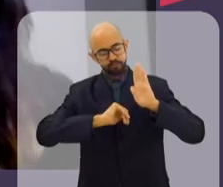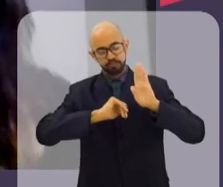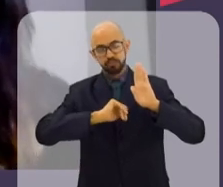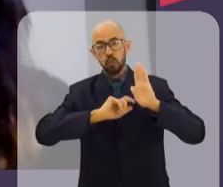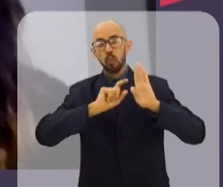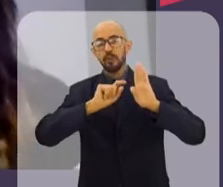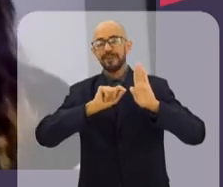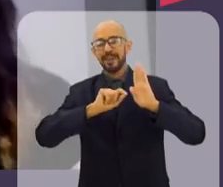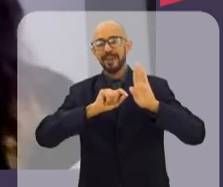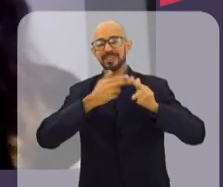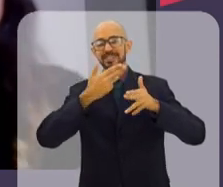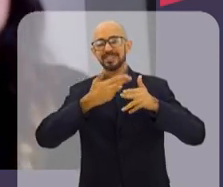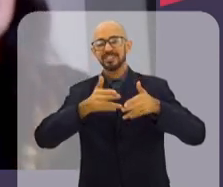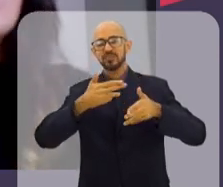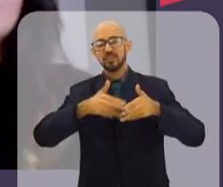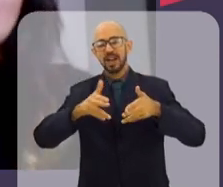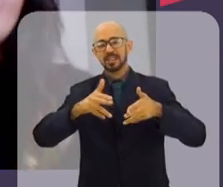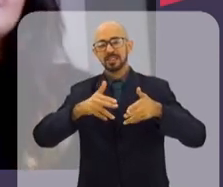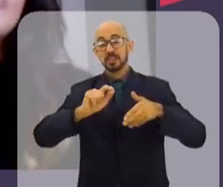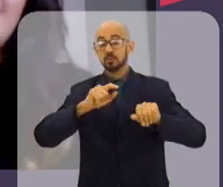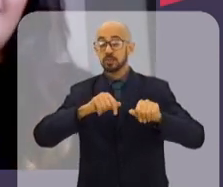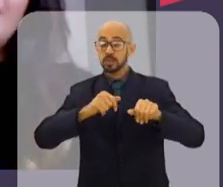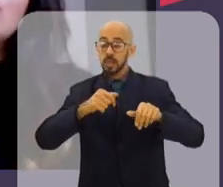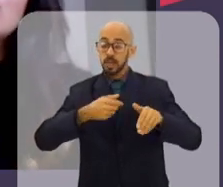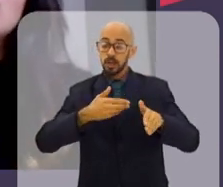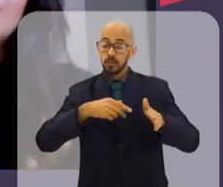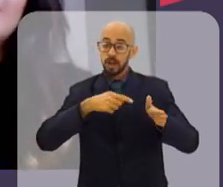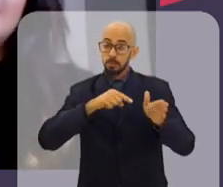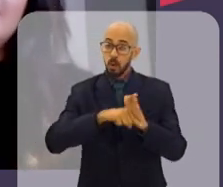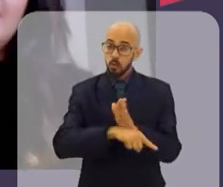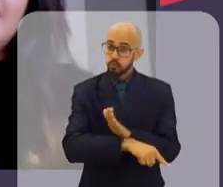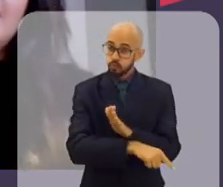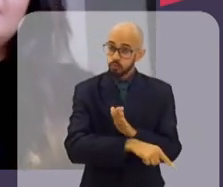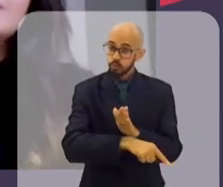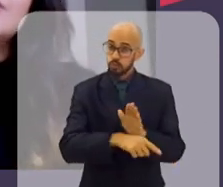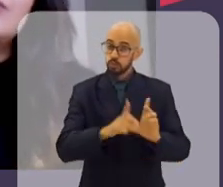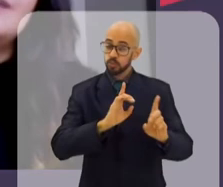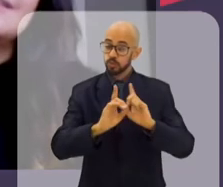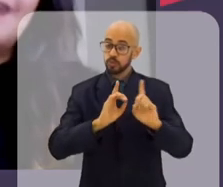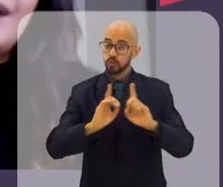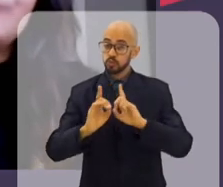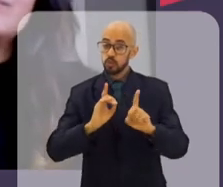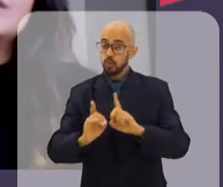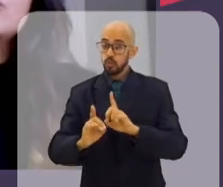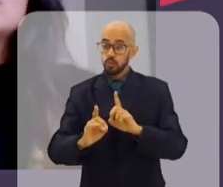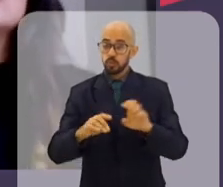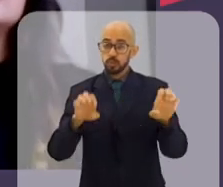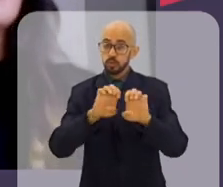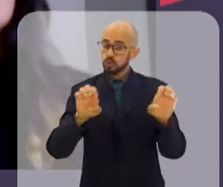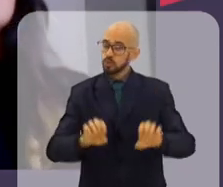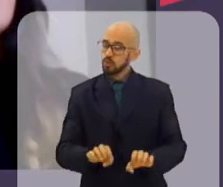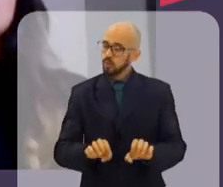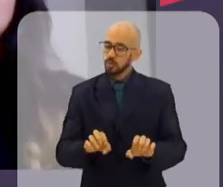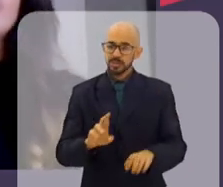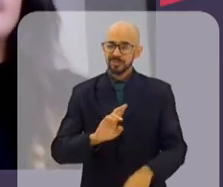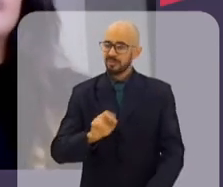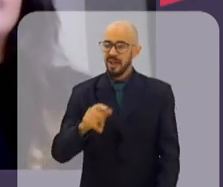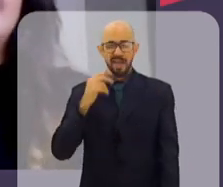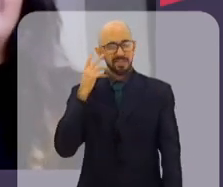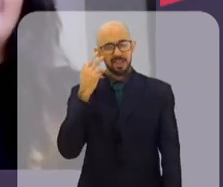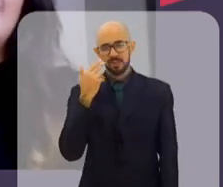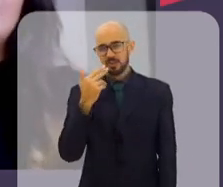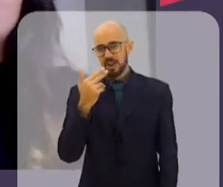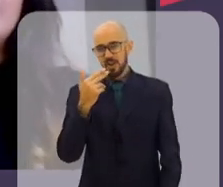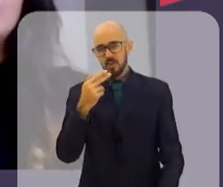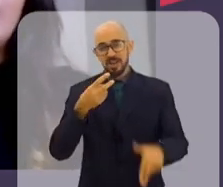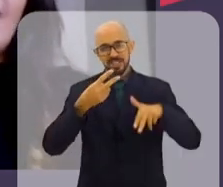a maquiagem dessa ferida e você começa a discutir e desnaturalizar estruturas que não são naturais,